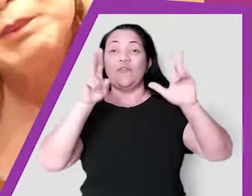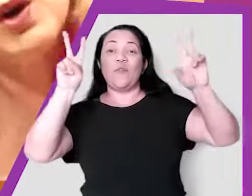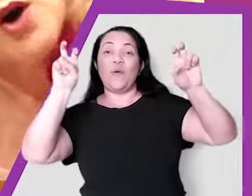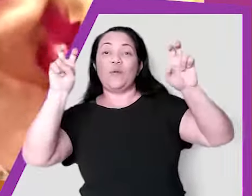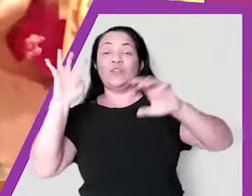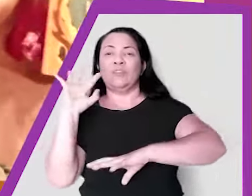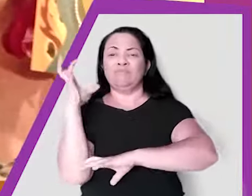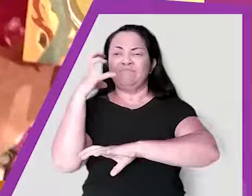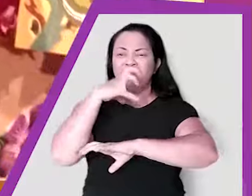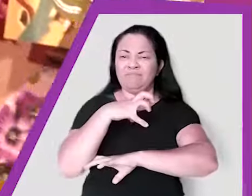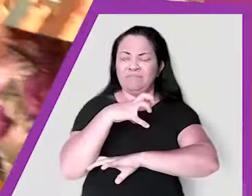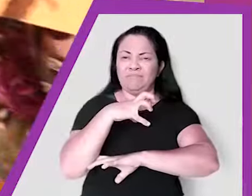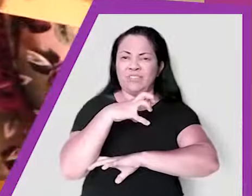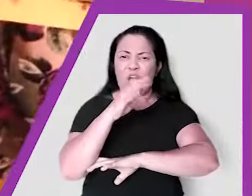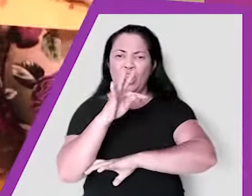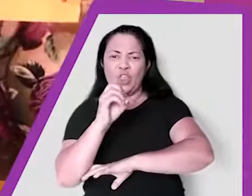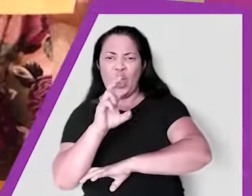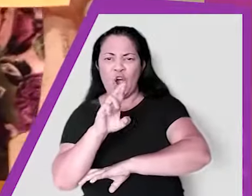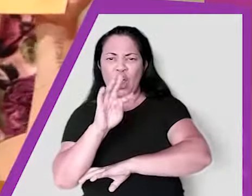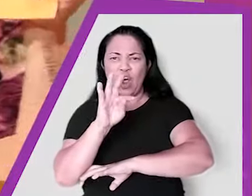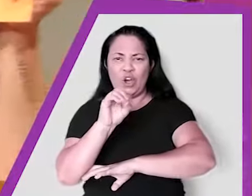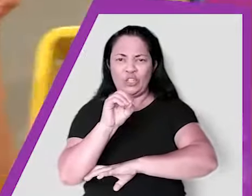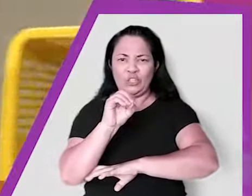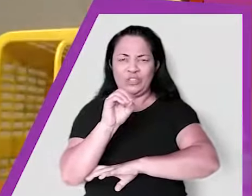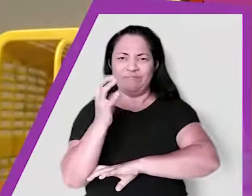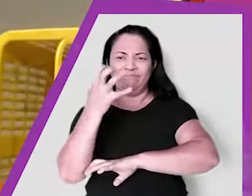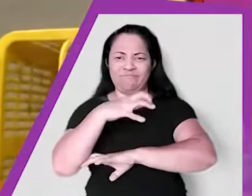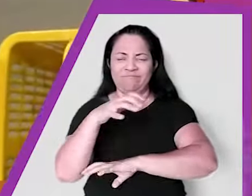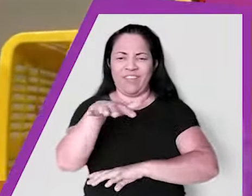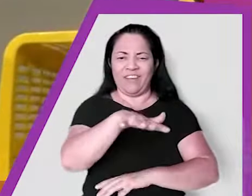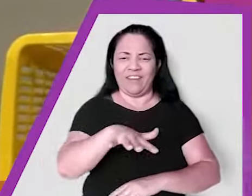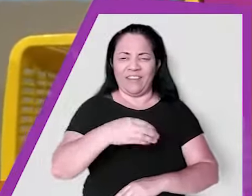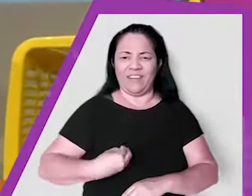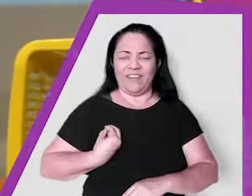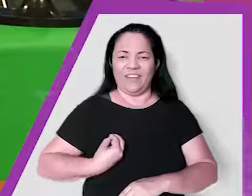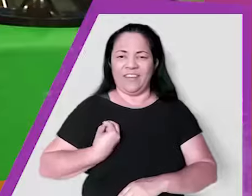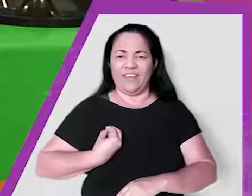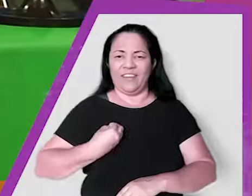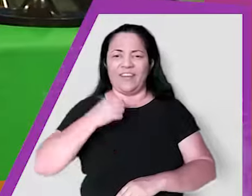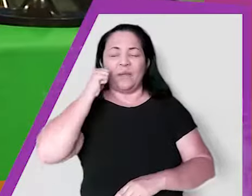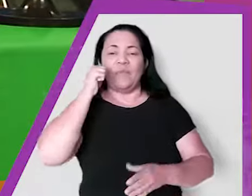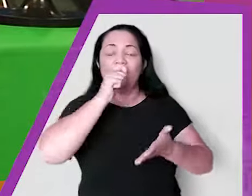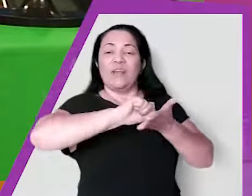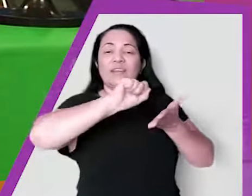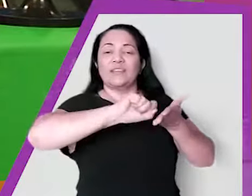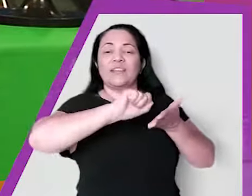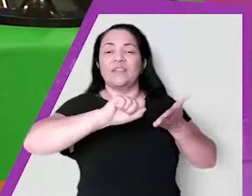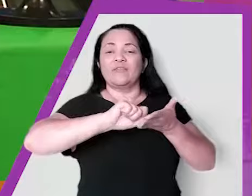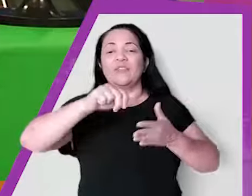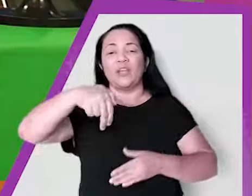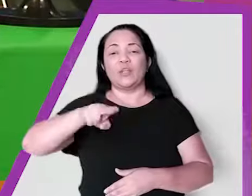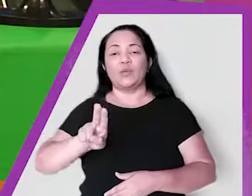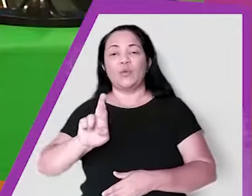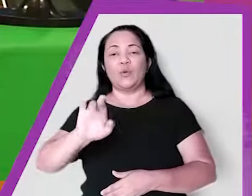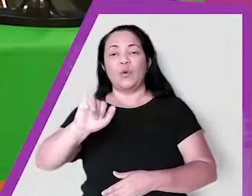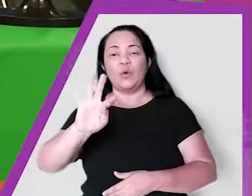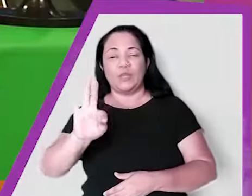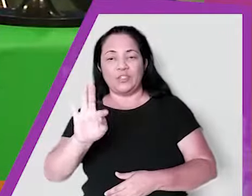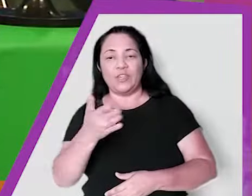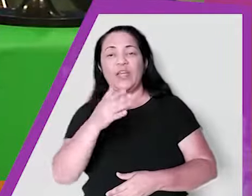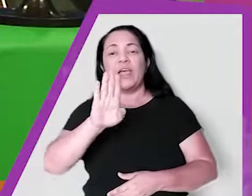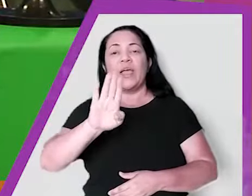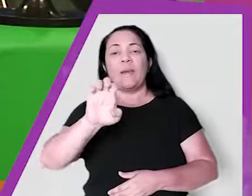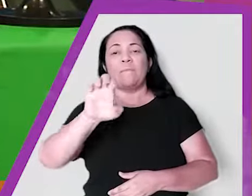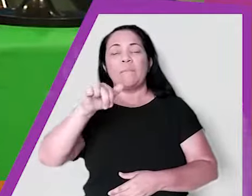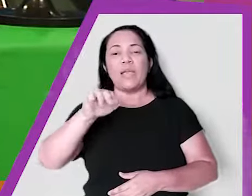Cerrado, Bioma Torto? Esse livro que tem uma pergunta questionadora a todos nós foi escrito